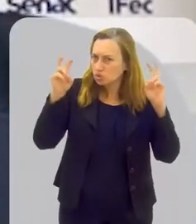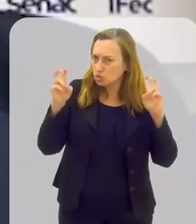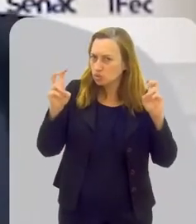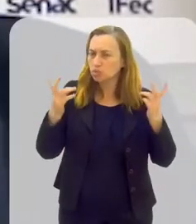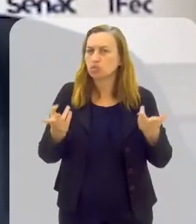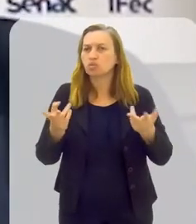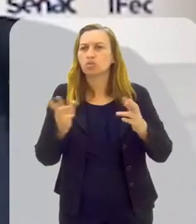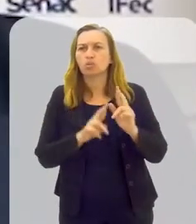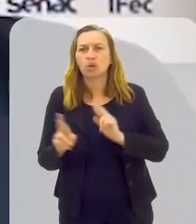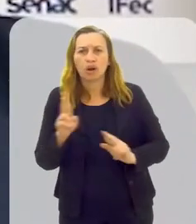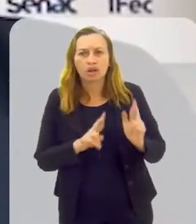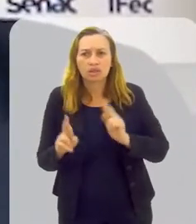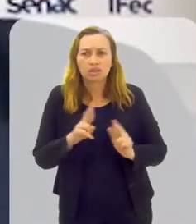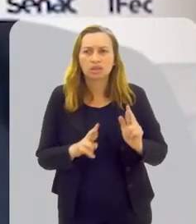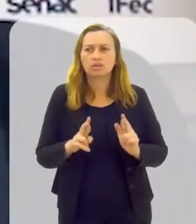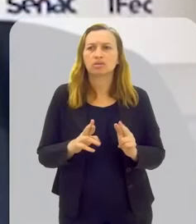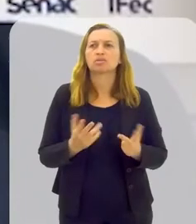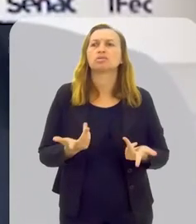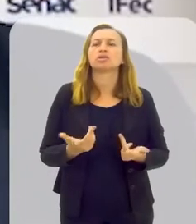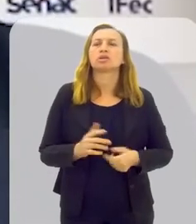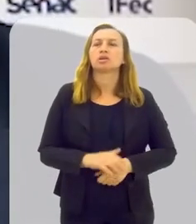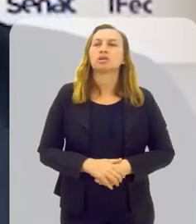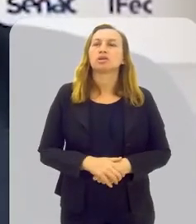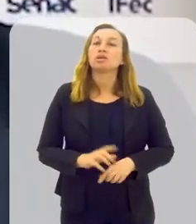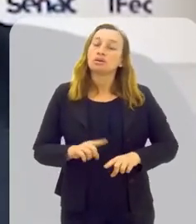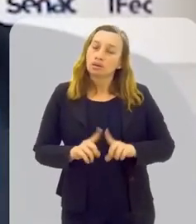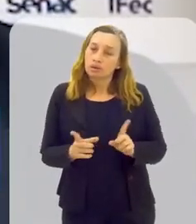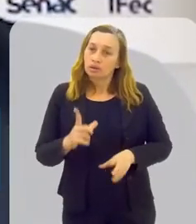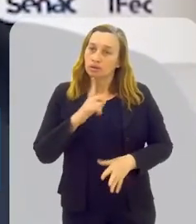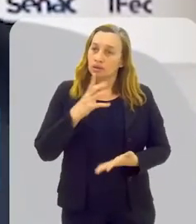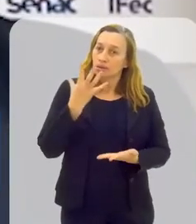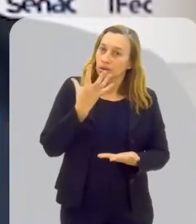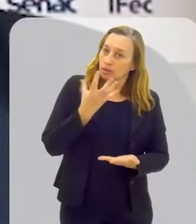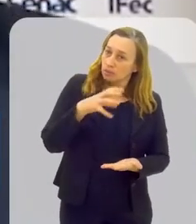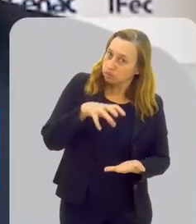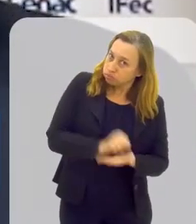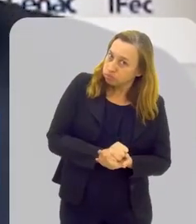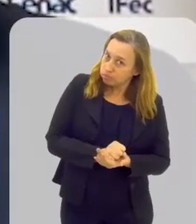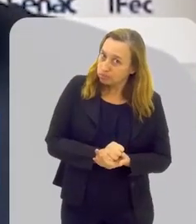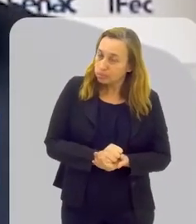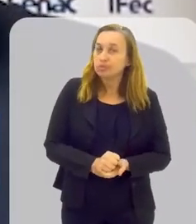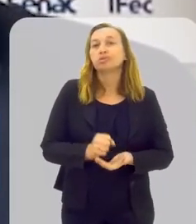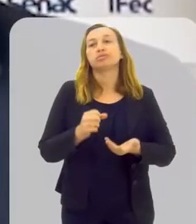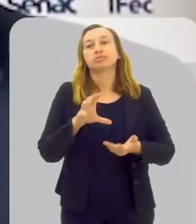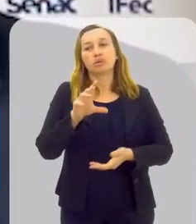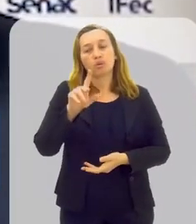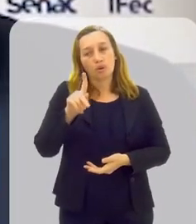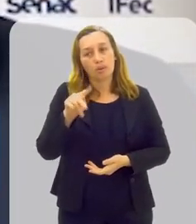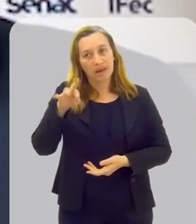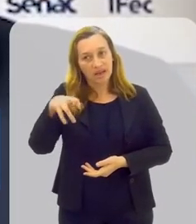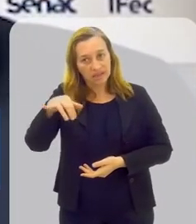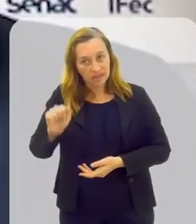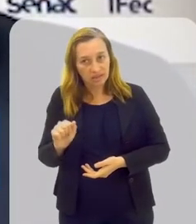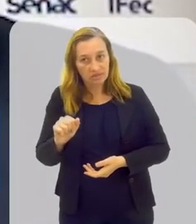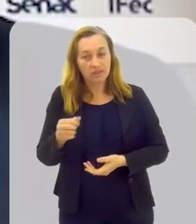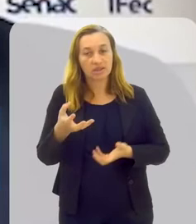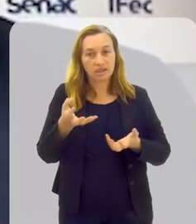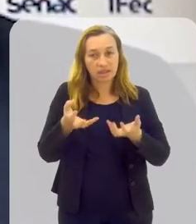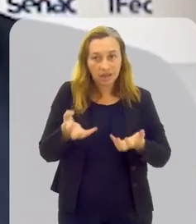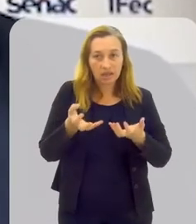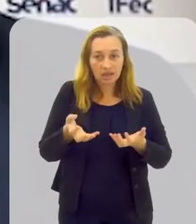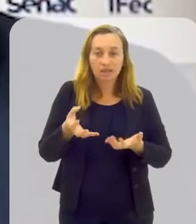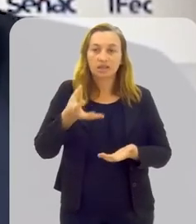outras situações subjetivas com relação a a essa condição mas existe um cadastro a cooperativa